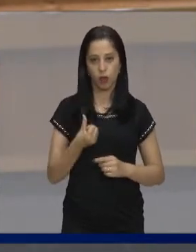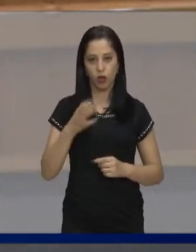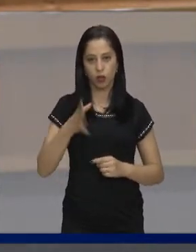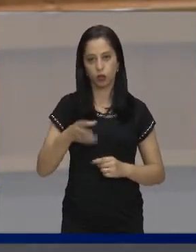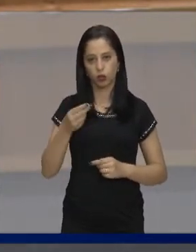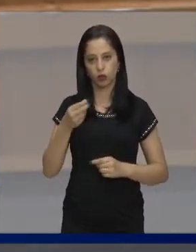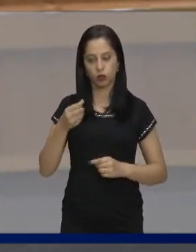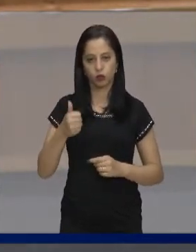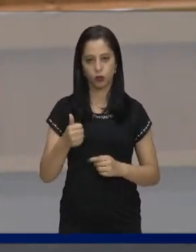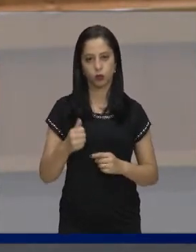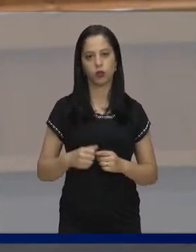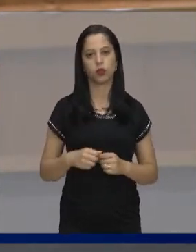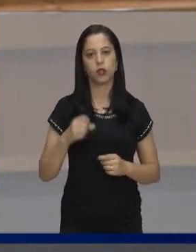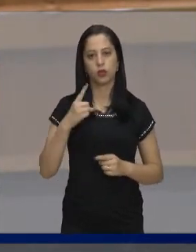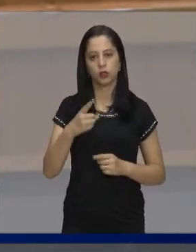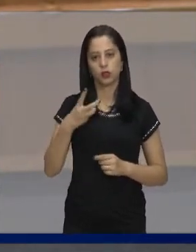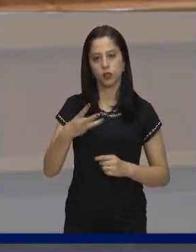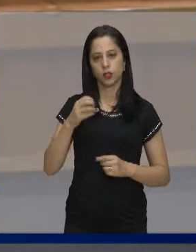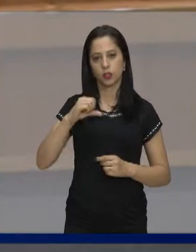13096/2021,